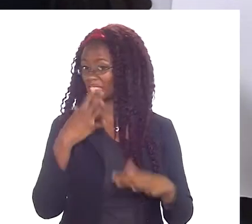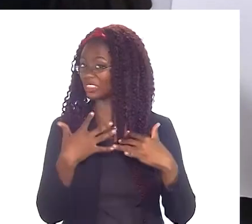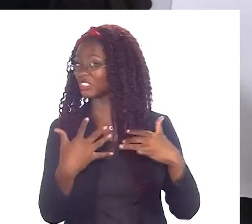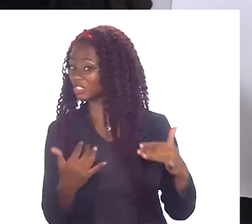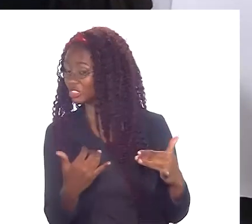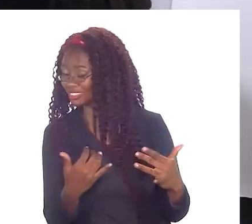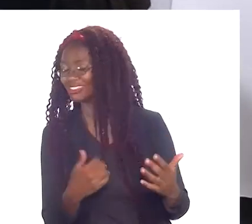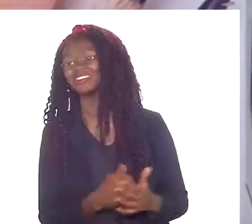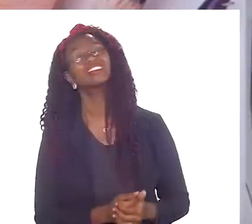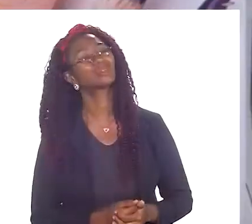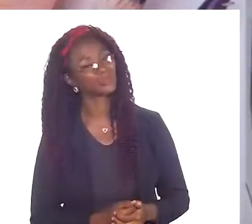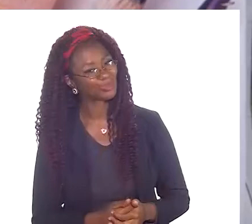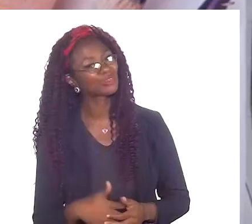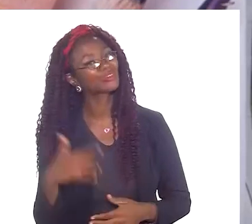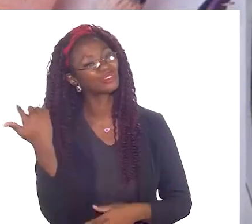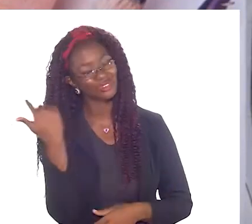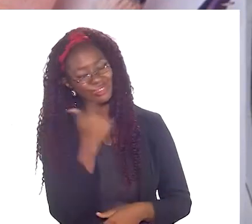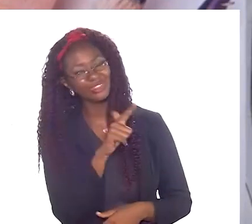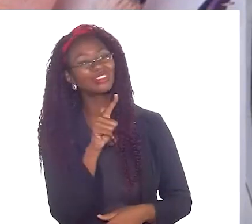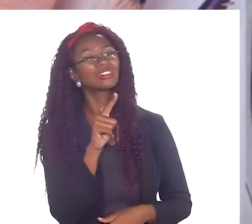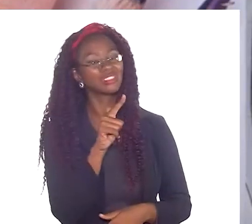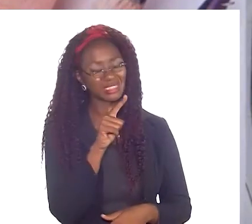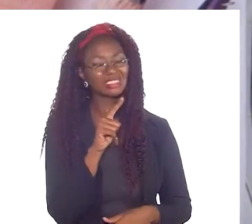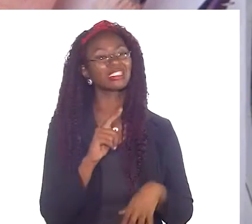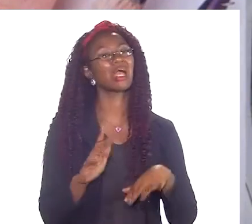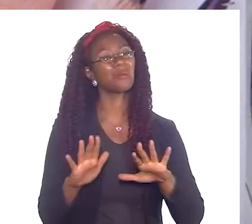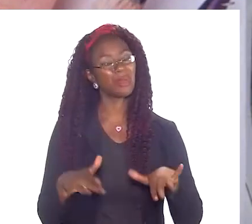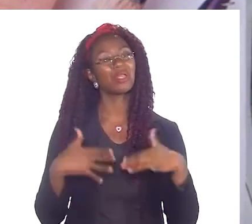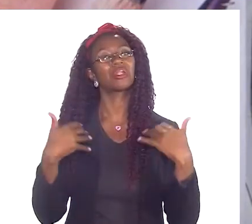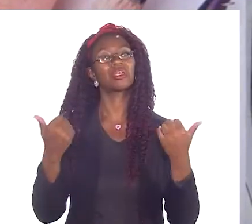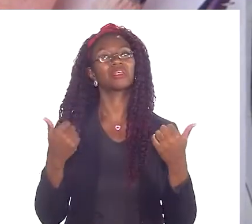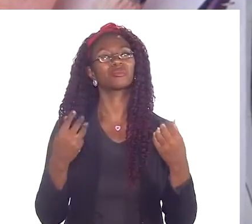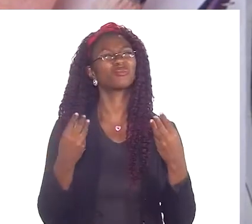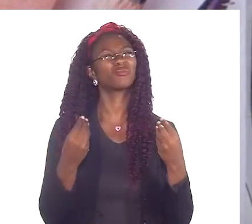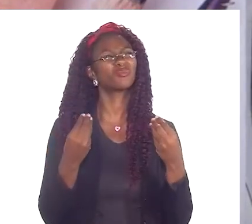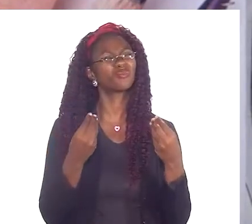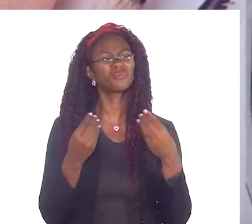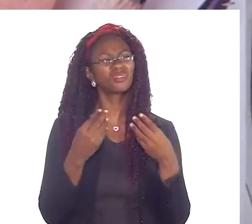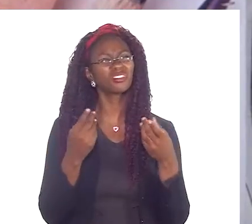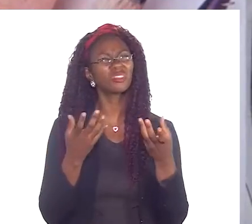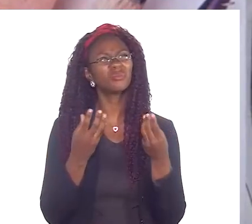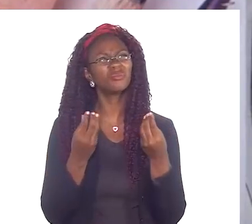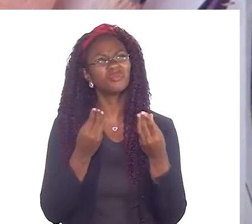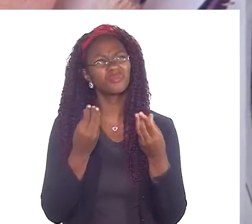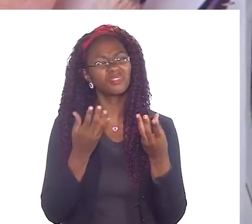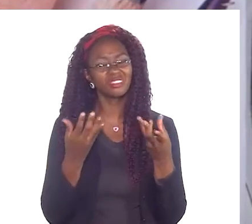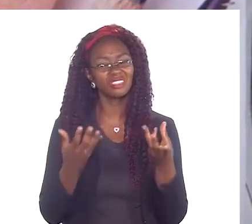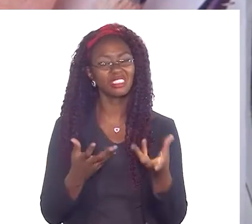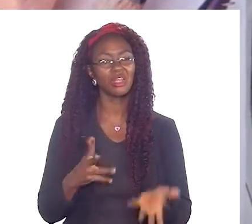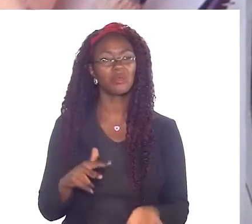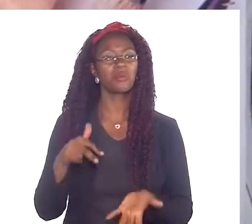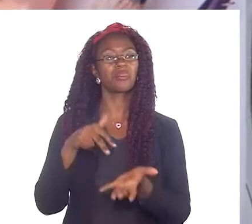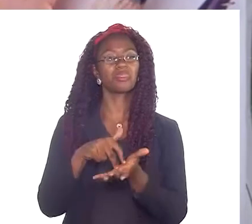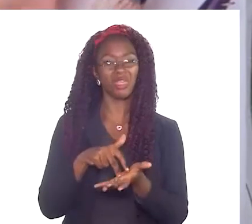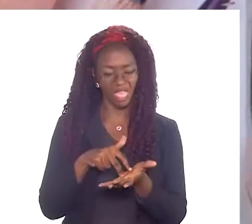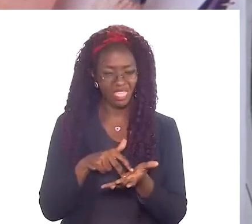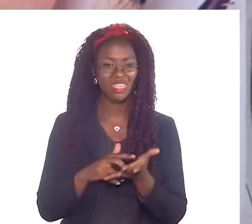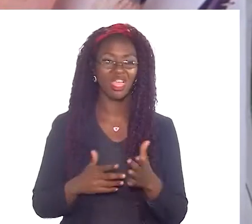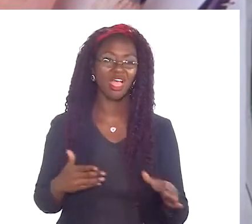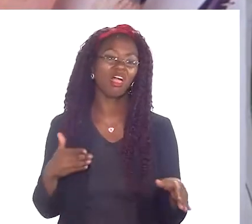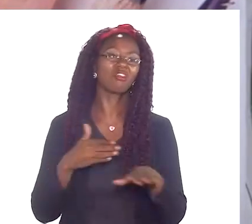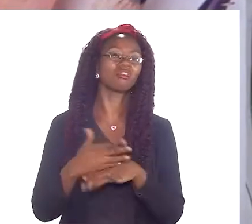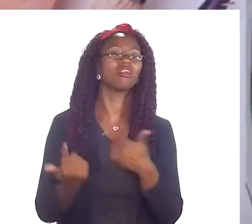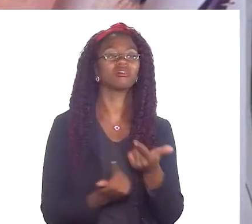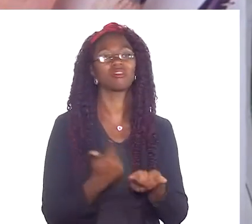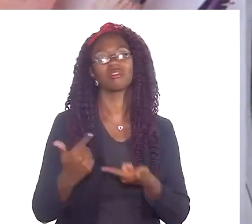esse programa vai conseguir uma qualificação assim, como é que eu posso dizer, um